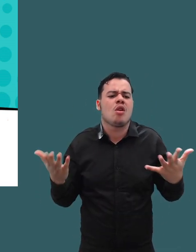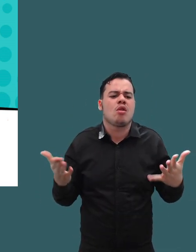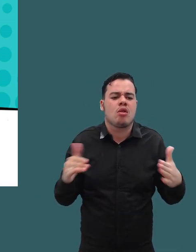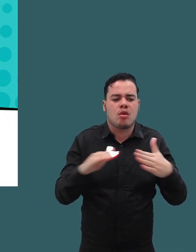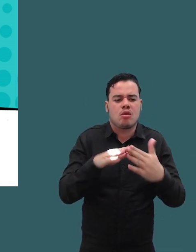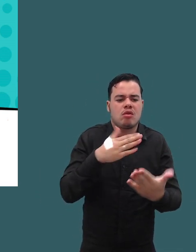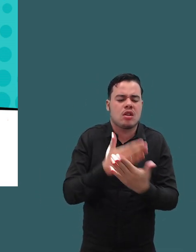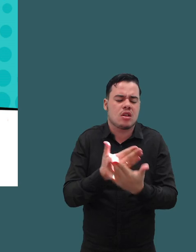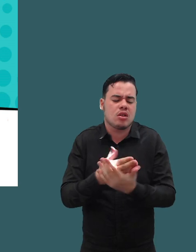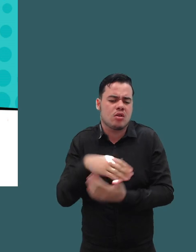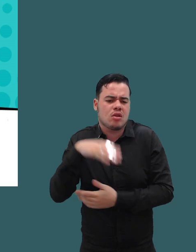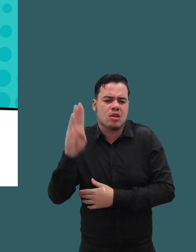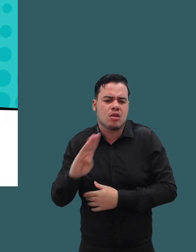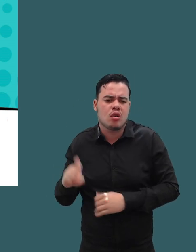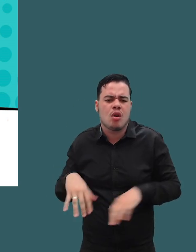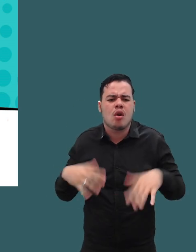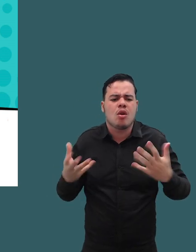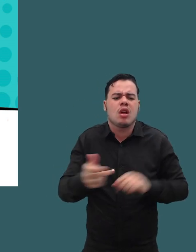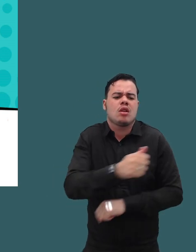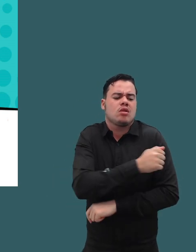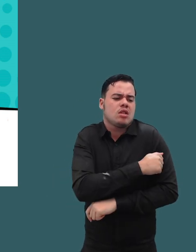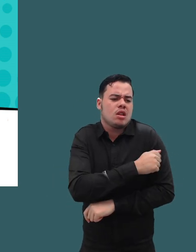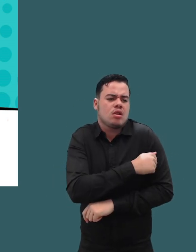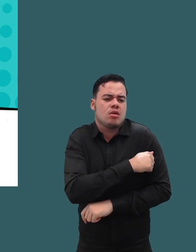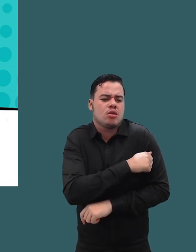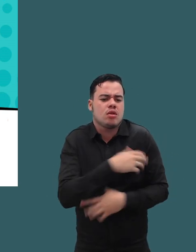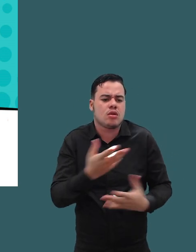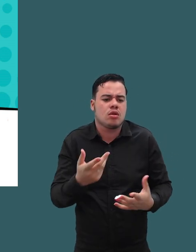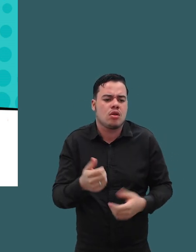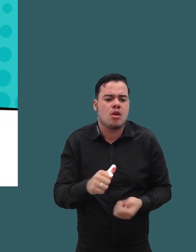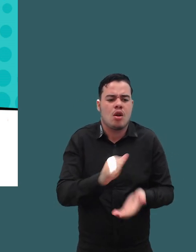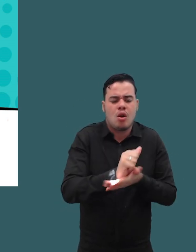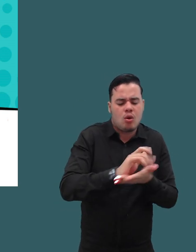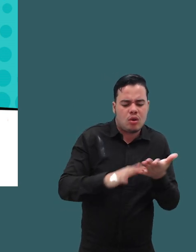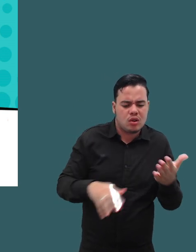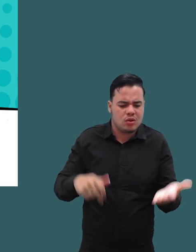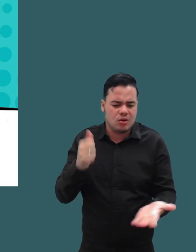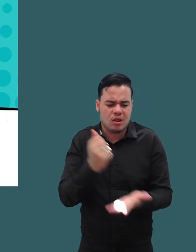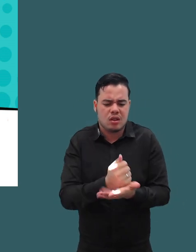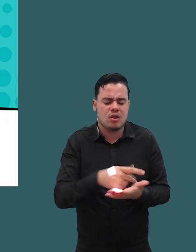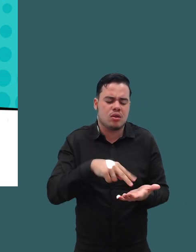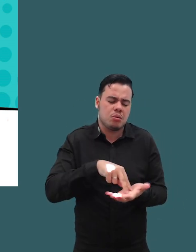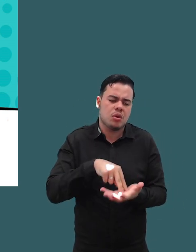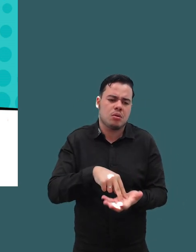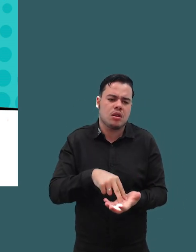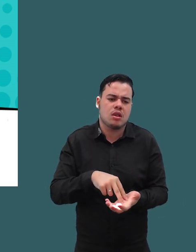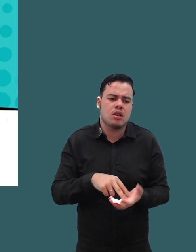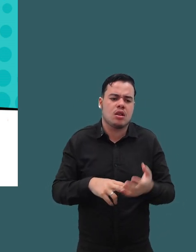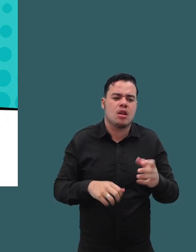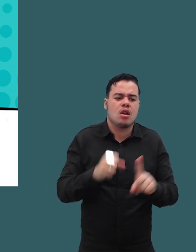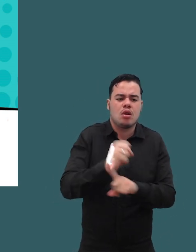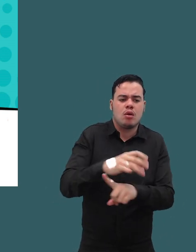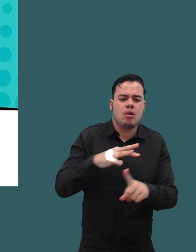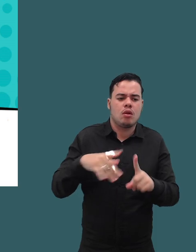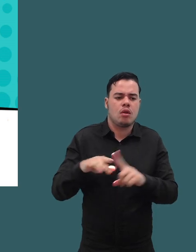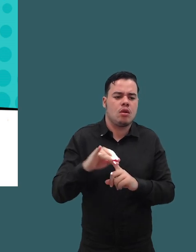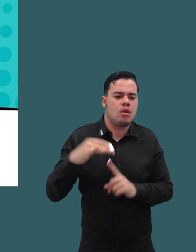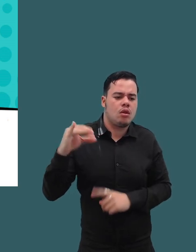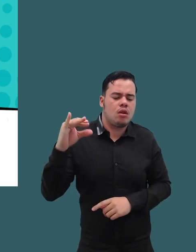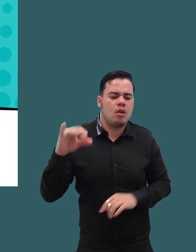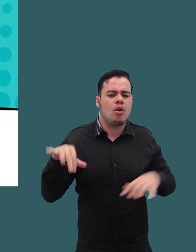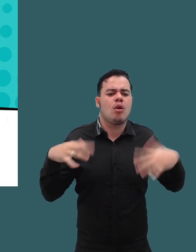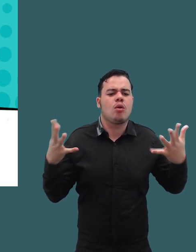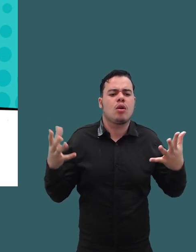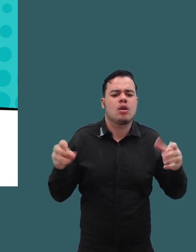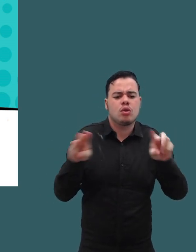escolas estudantes com atividades permanentes de popularização e educação científica? Queremos quantos museus?